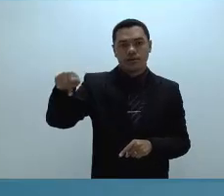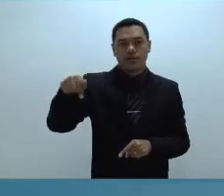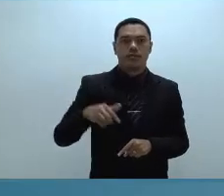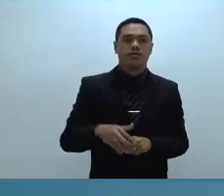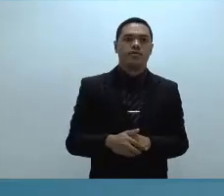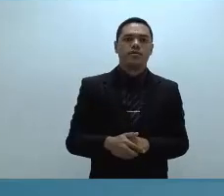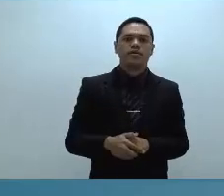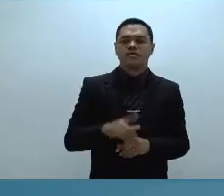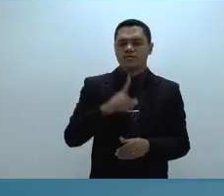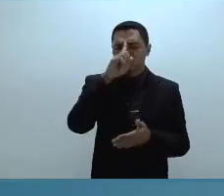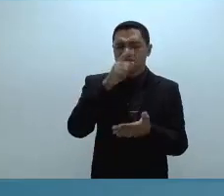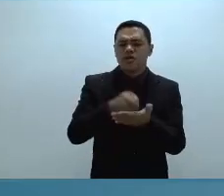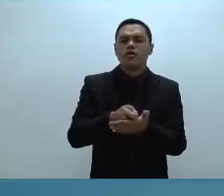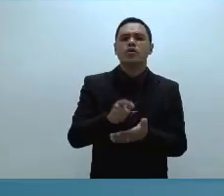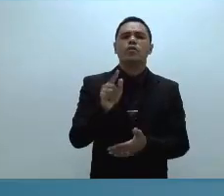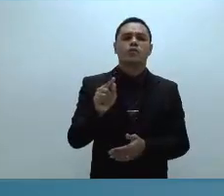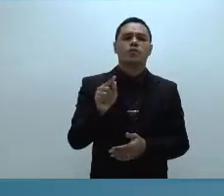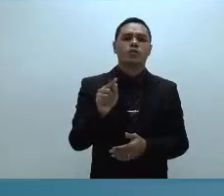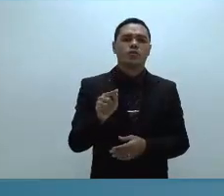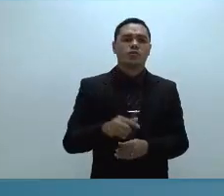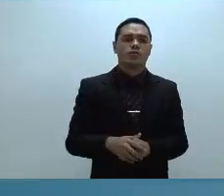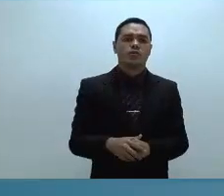ADI?